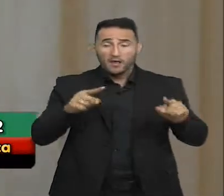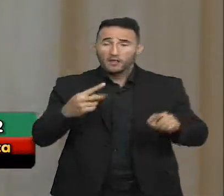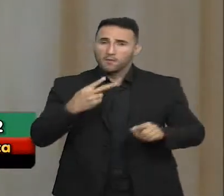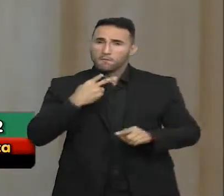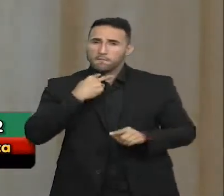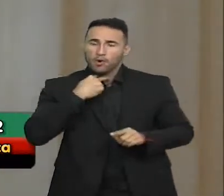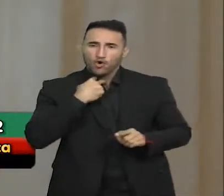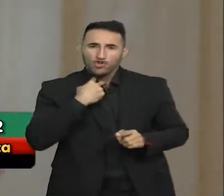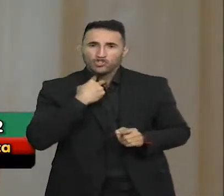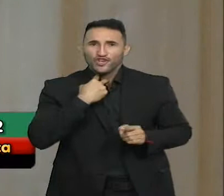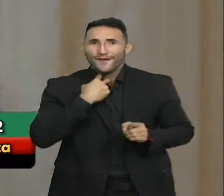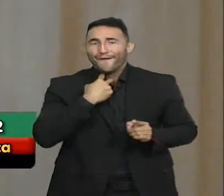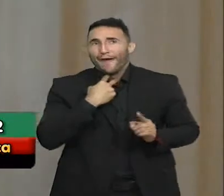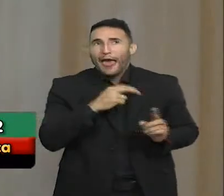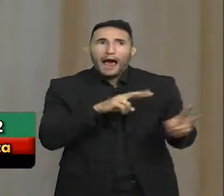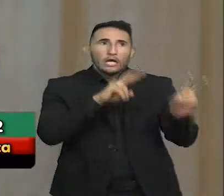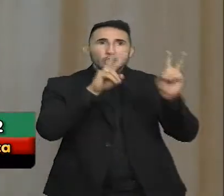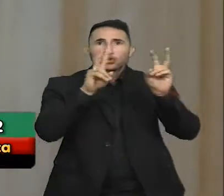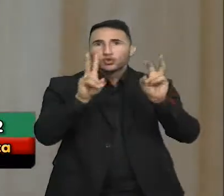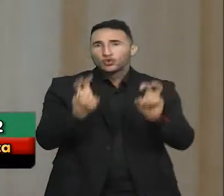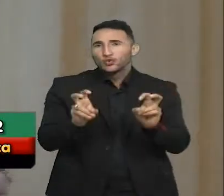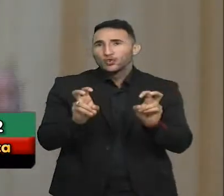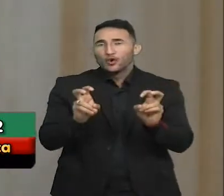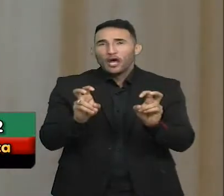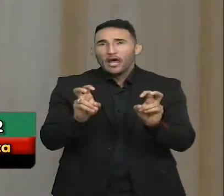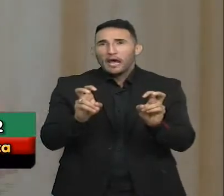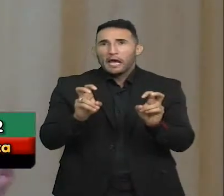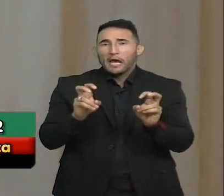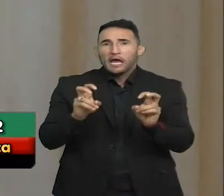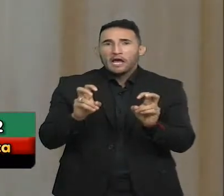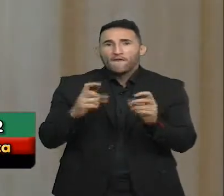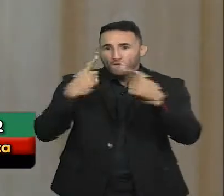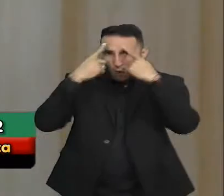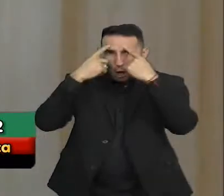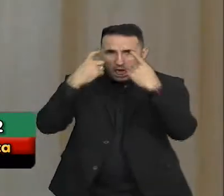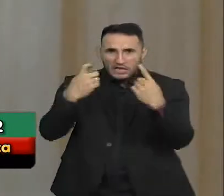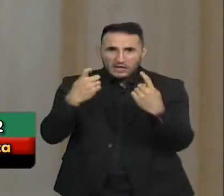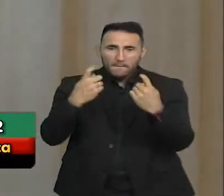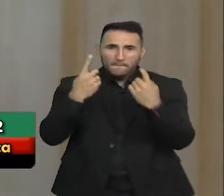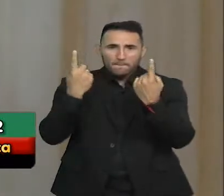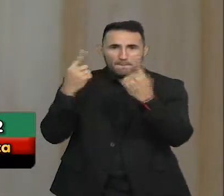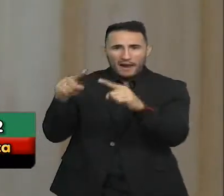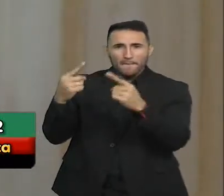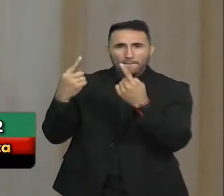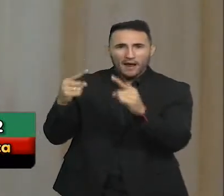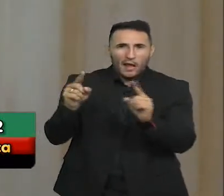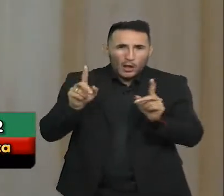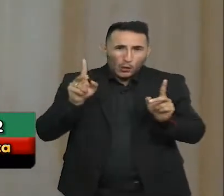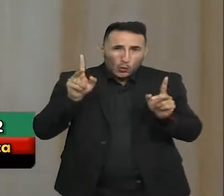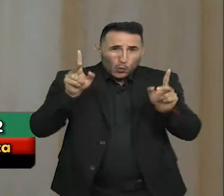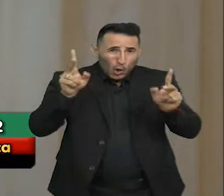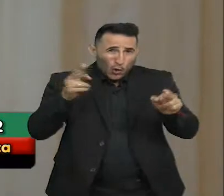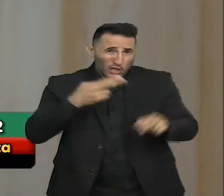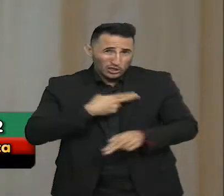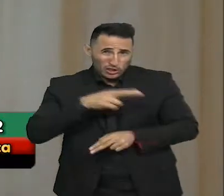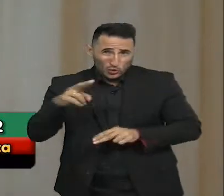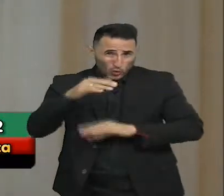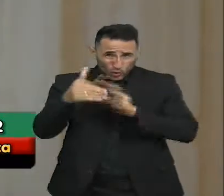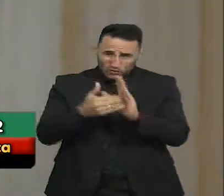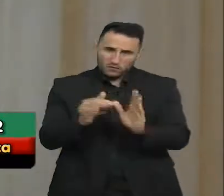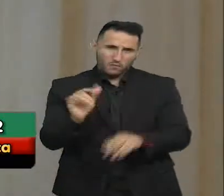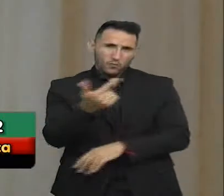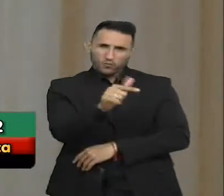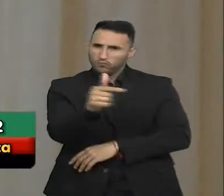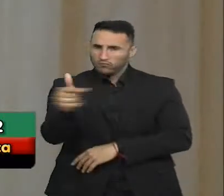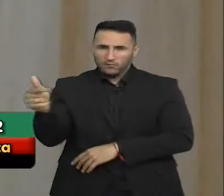tratar igualmente a agressão de que são vítimas as casas das religiões de matriz africana. Tem que ter